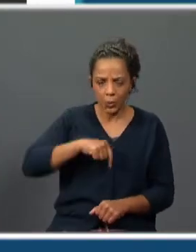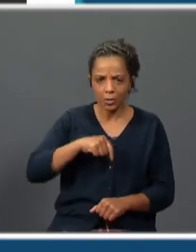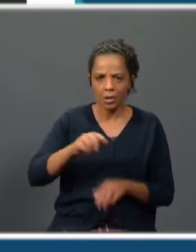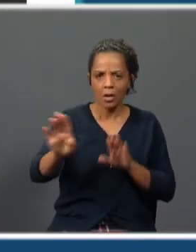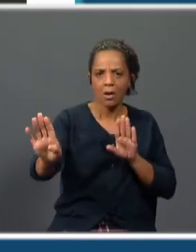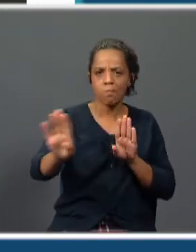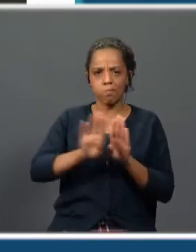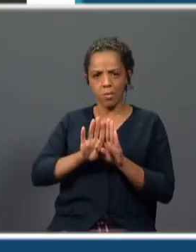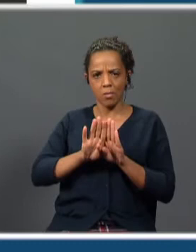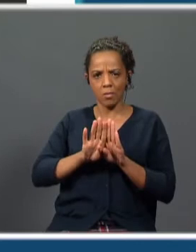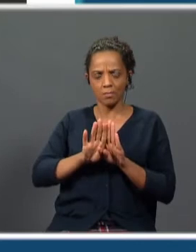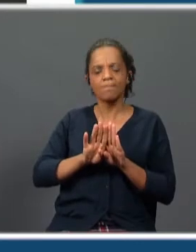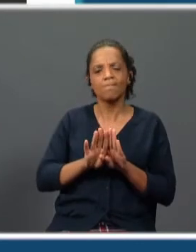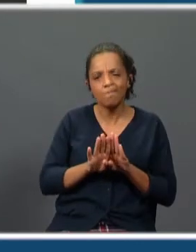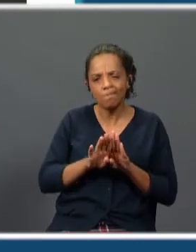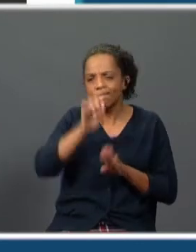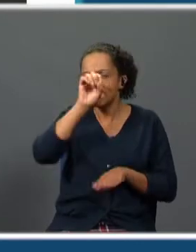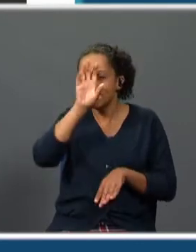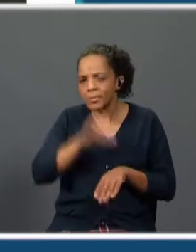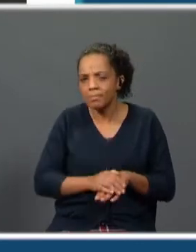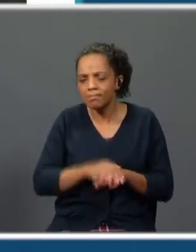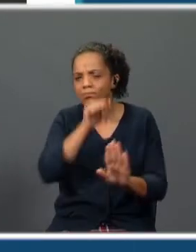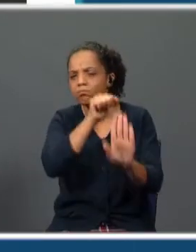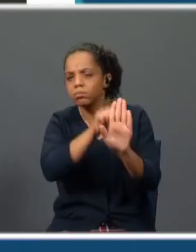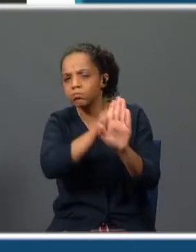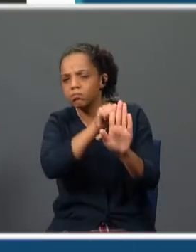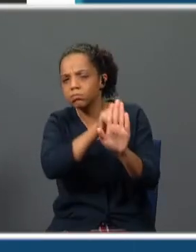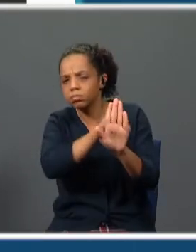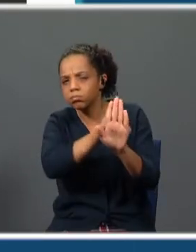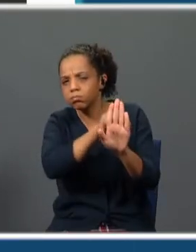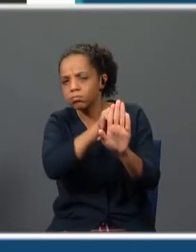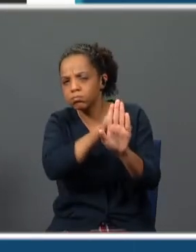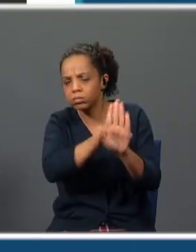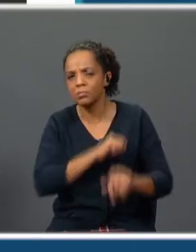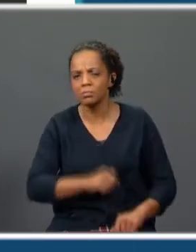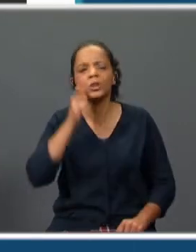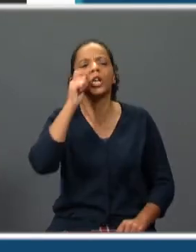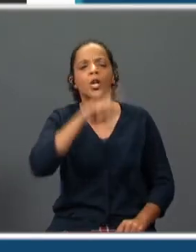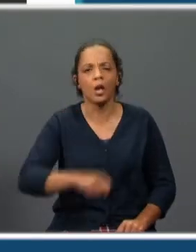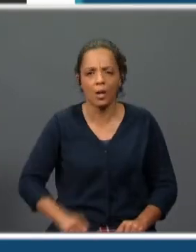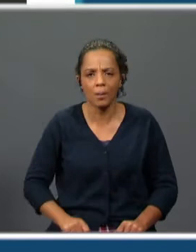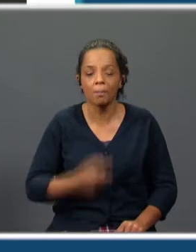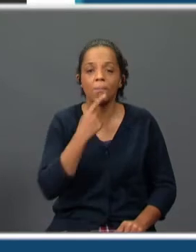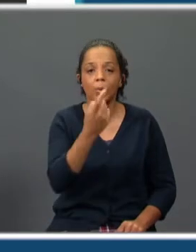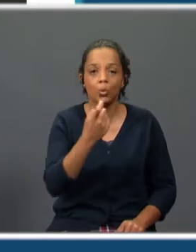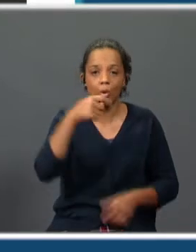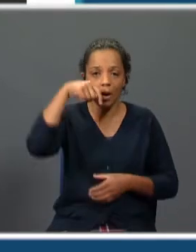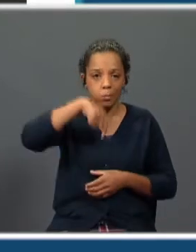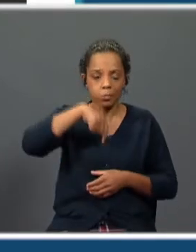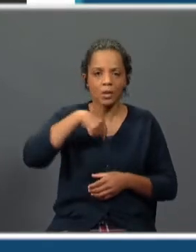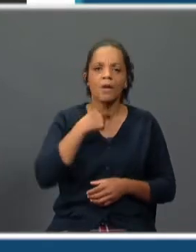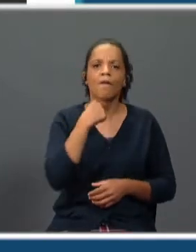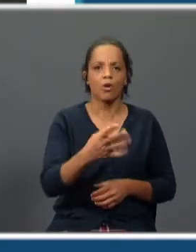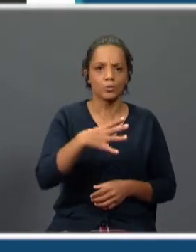porta fechada. Muito admirado, bateu à porta. Quem é? Perguntou de dentro uma voz de